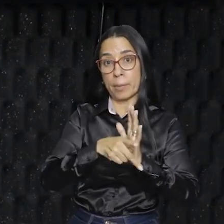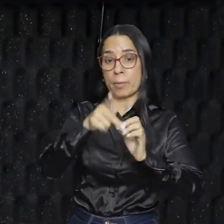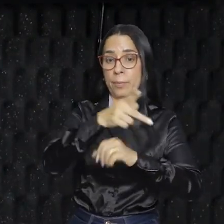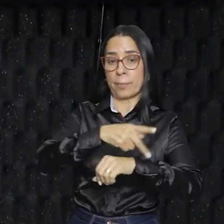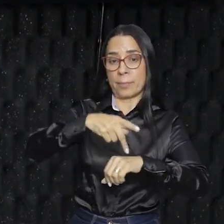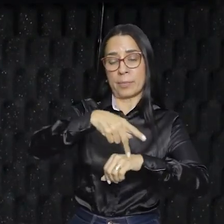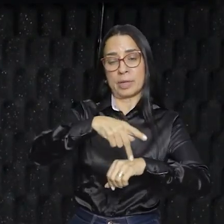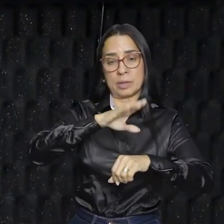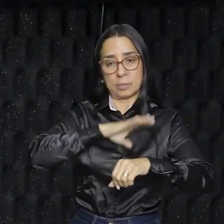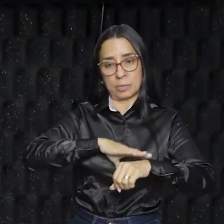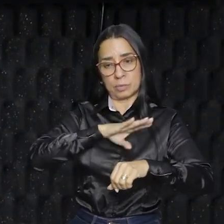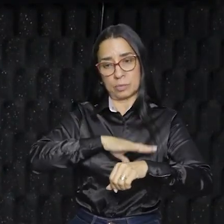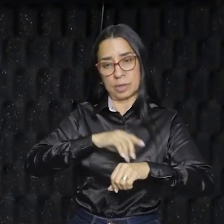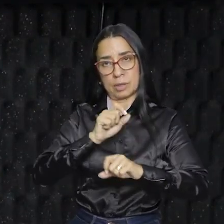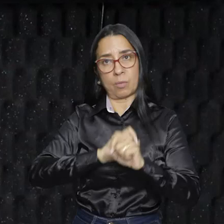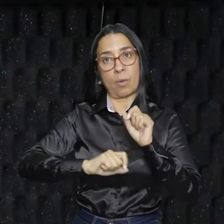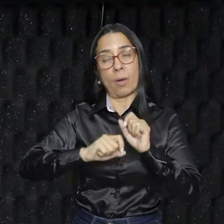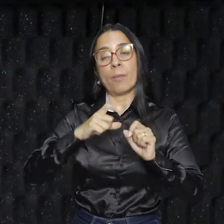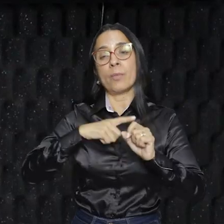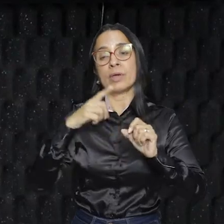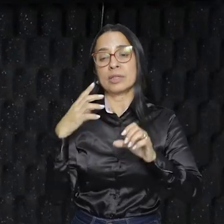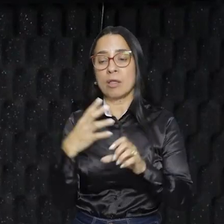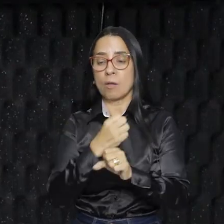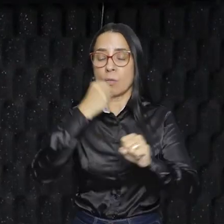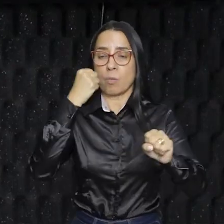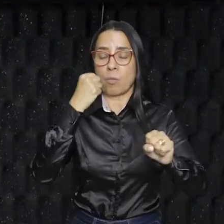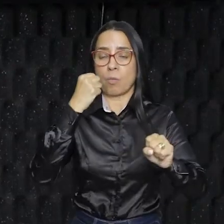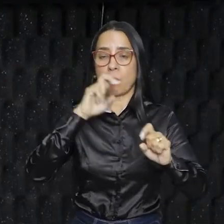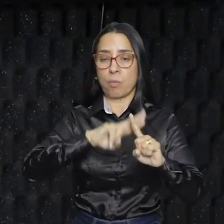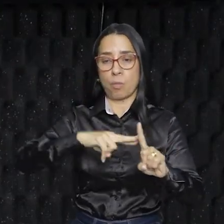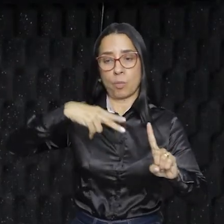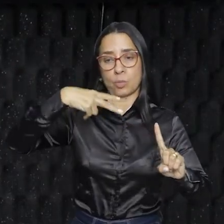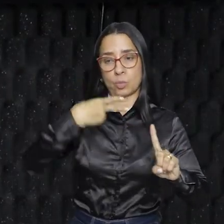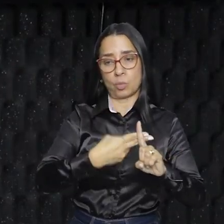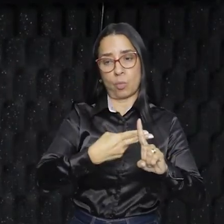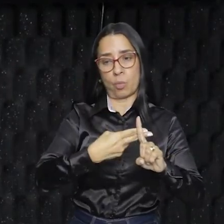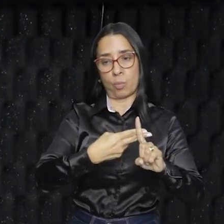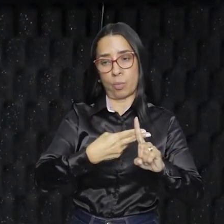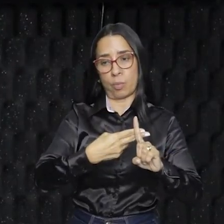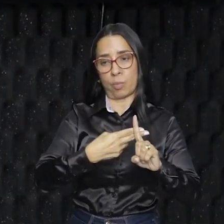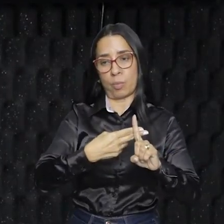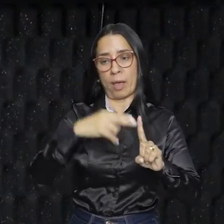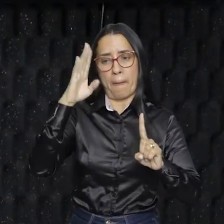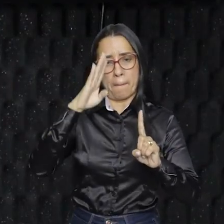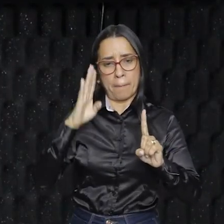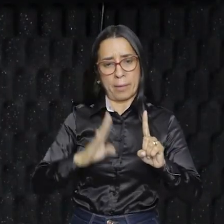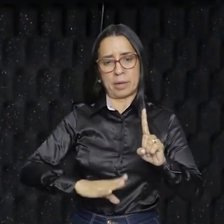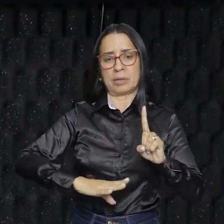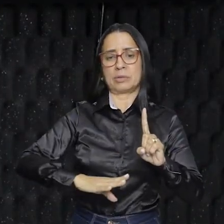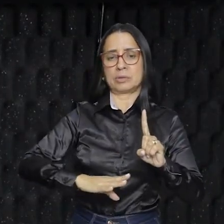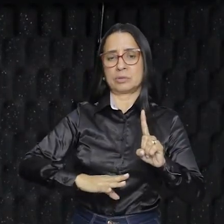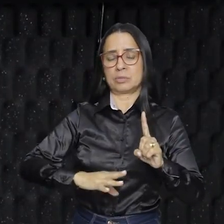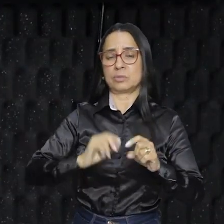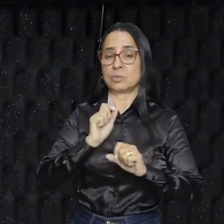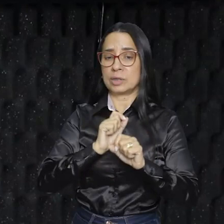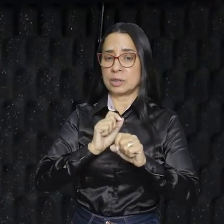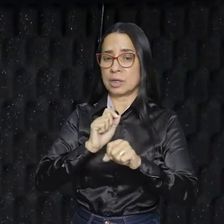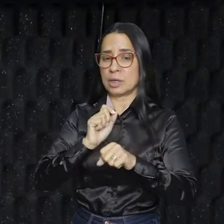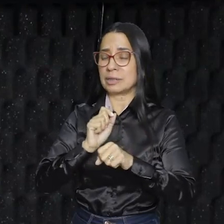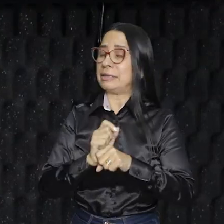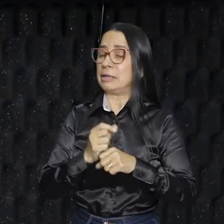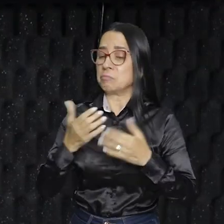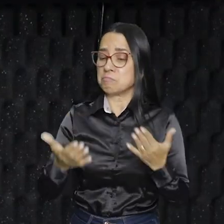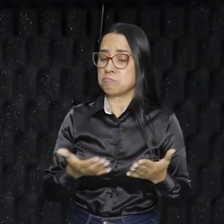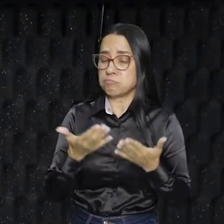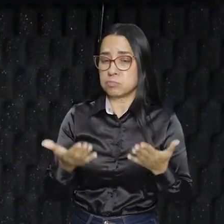dupla lucratividade. Olha só, acumulação de capital. Baixo custo da manutenção dos escravos, como mão de obra,